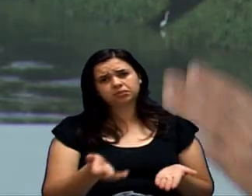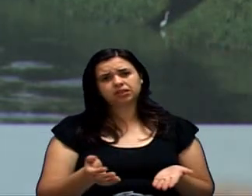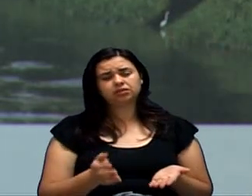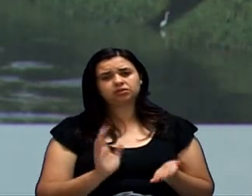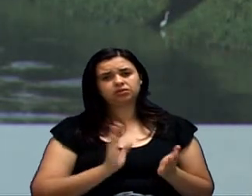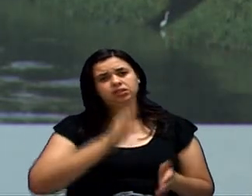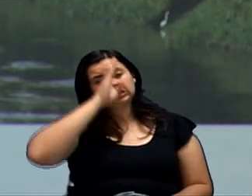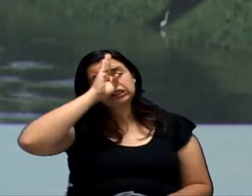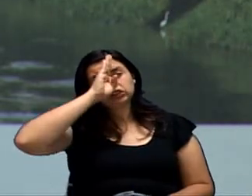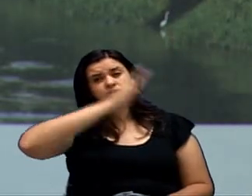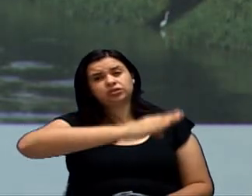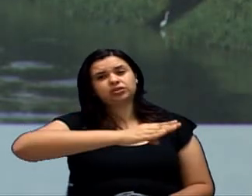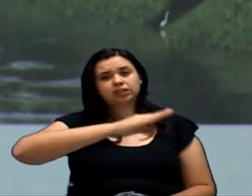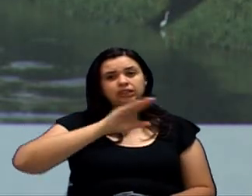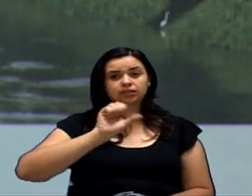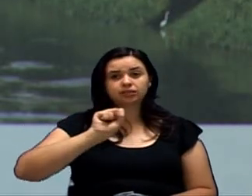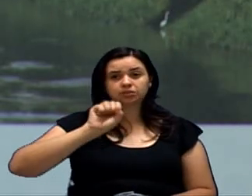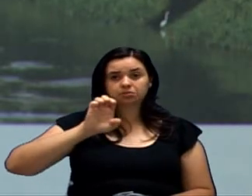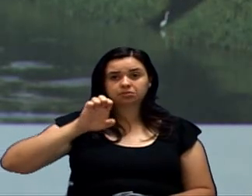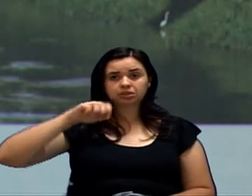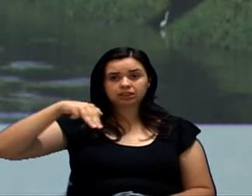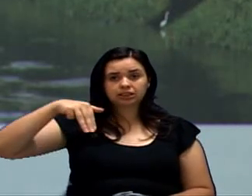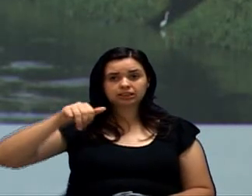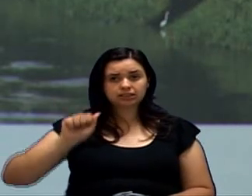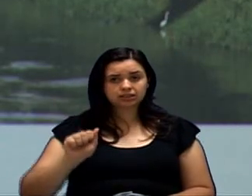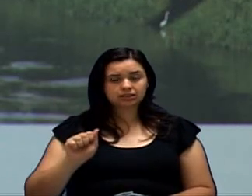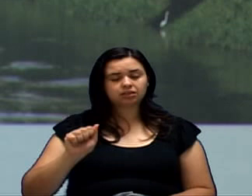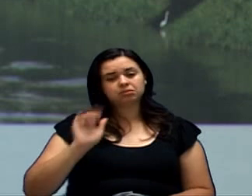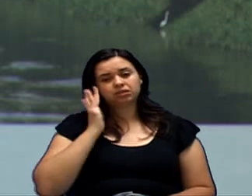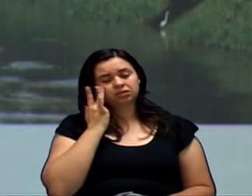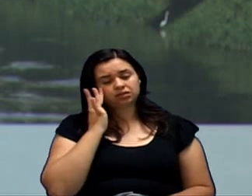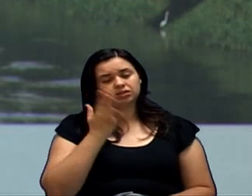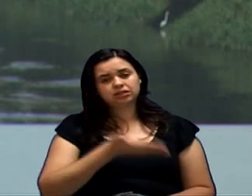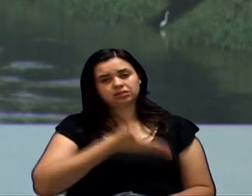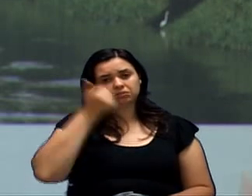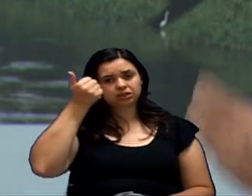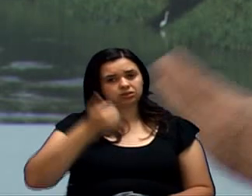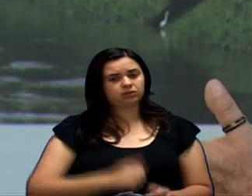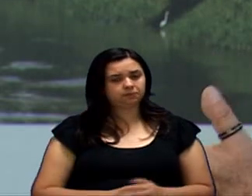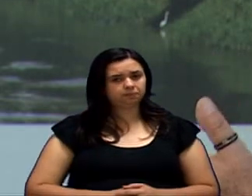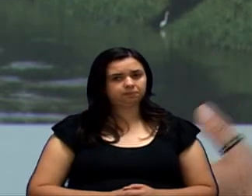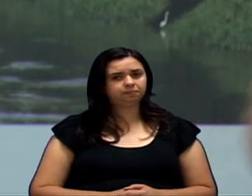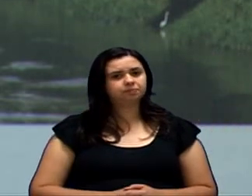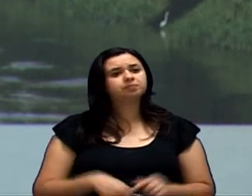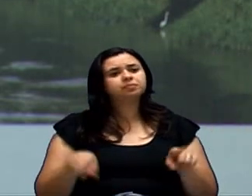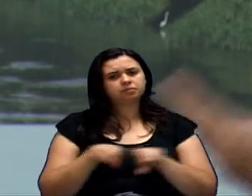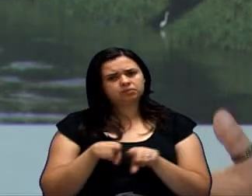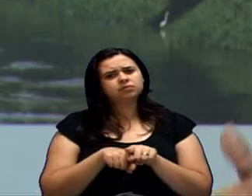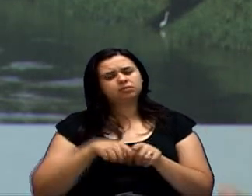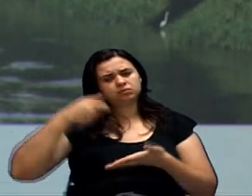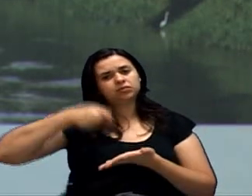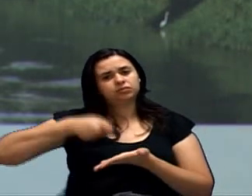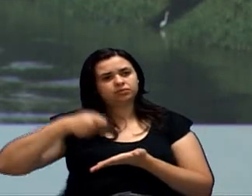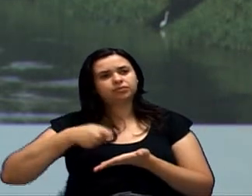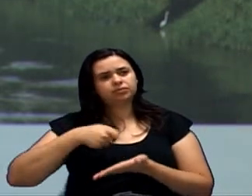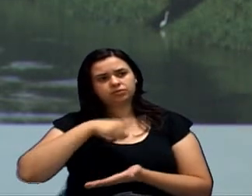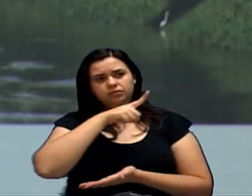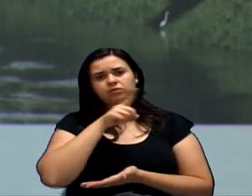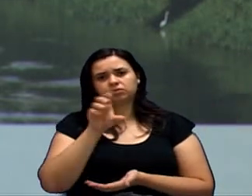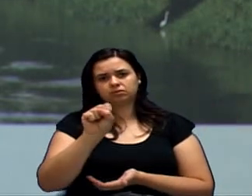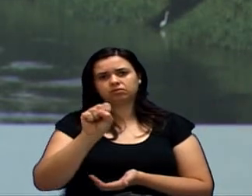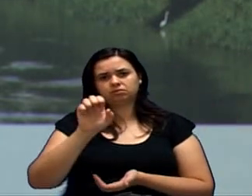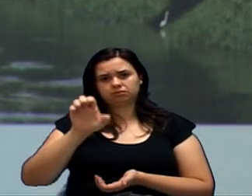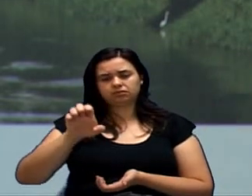faça diretamente a SEMA, que eu acho que seria legal. Tá? E eu vou também estar cobrando como líder, cobrando a